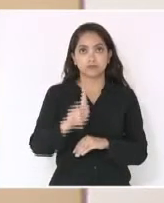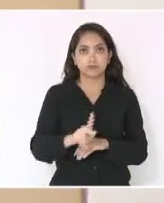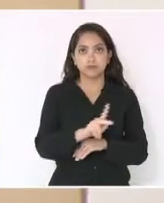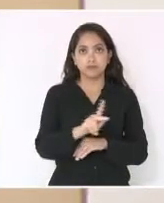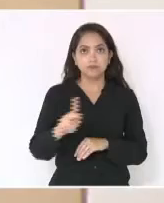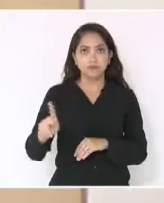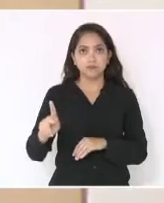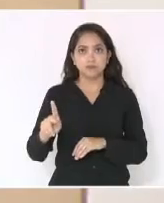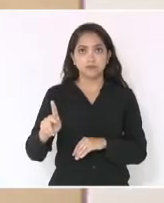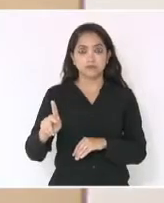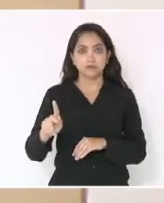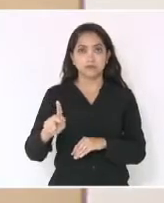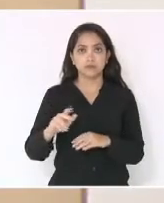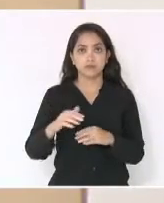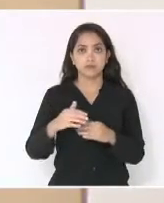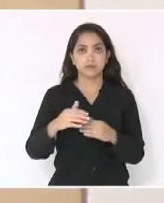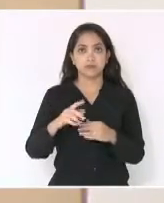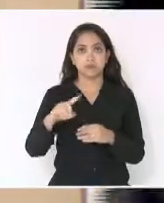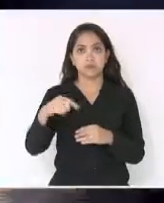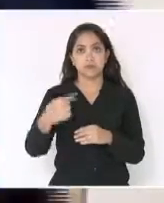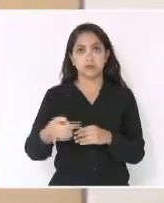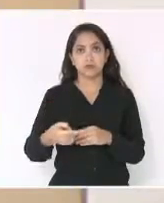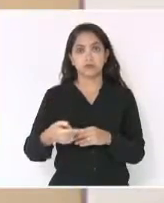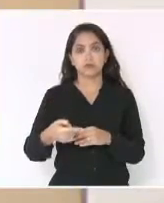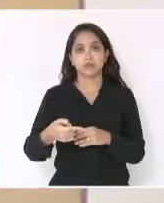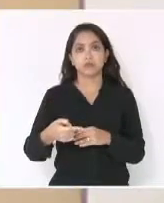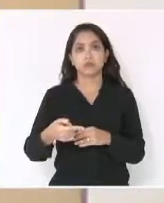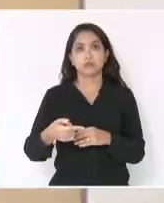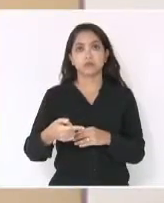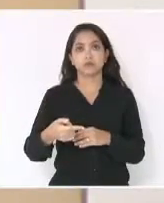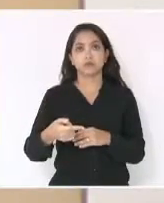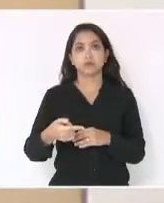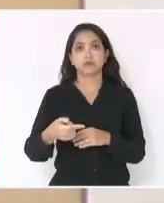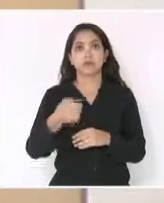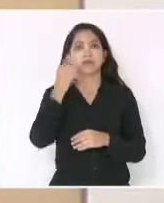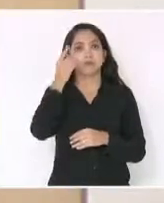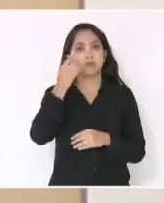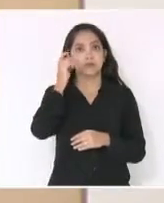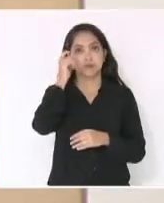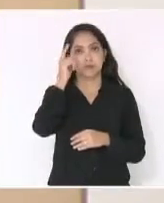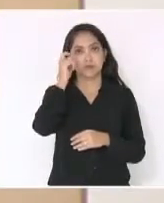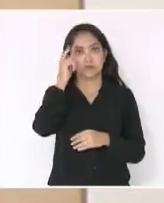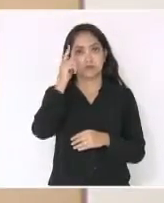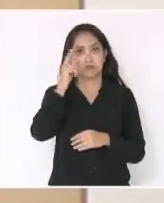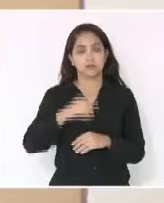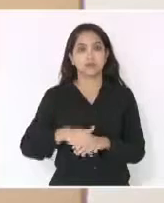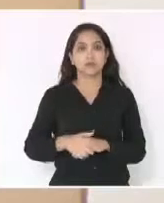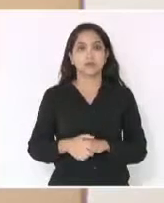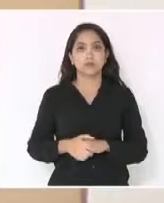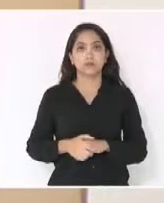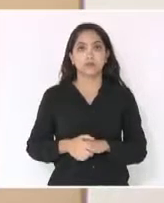na seqüência o deputado cesar valduga da sua